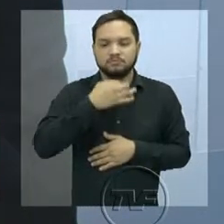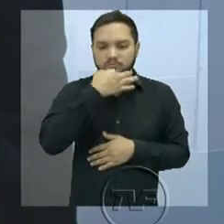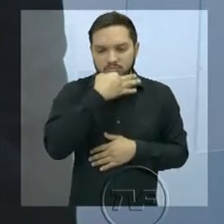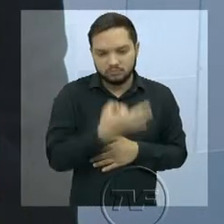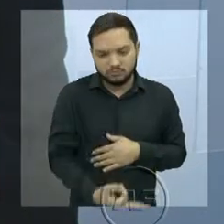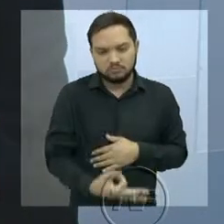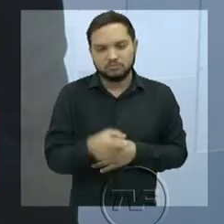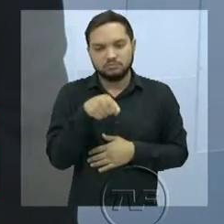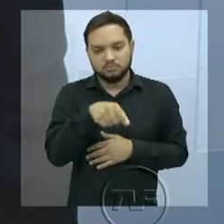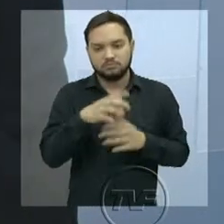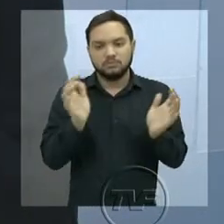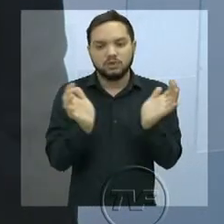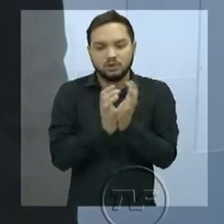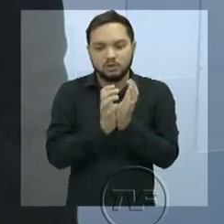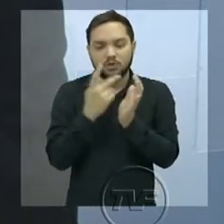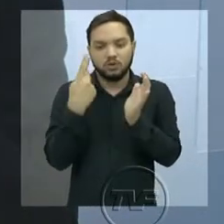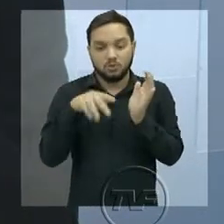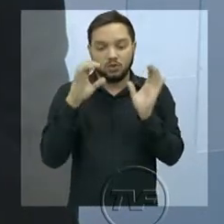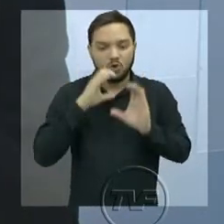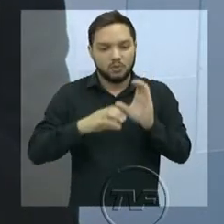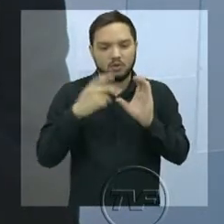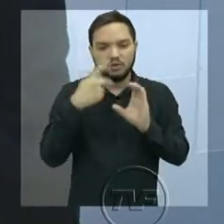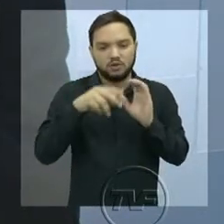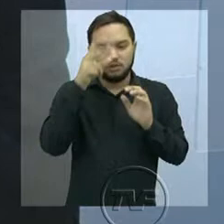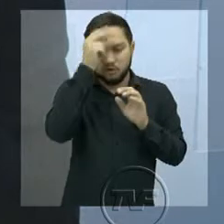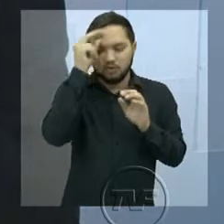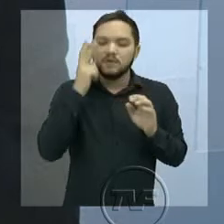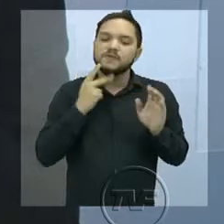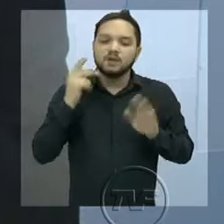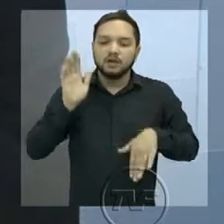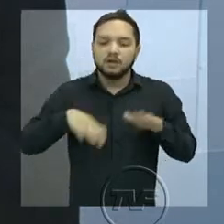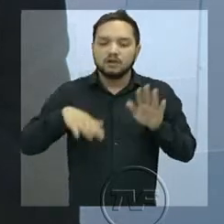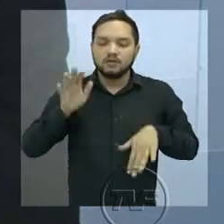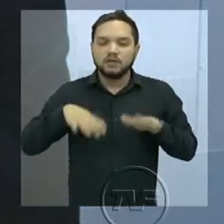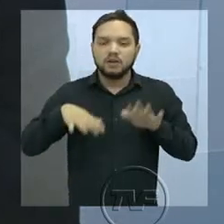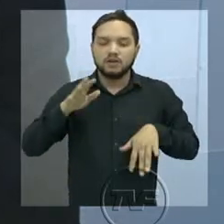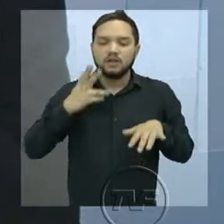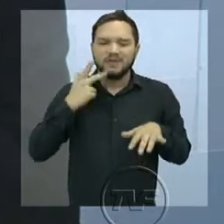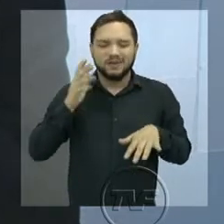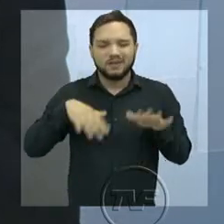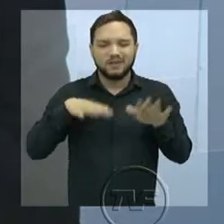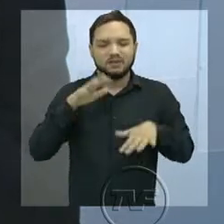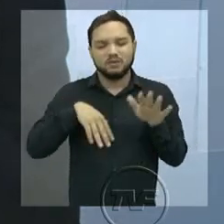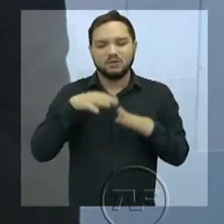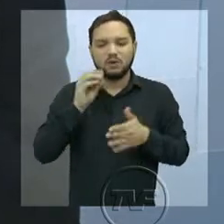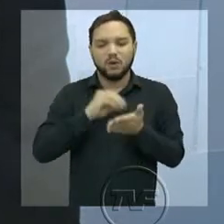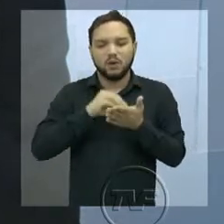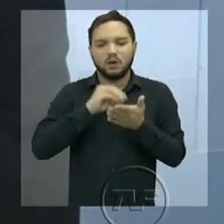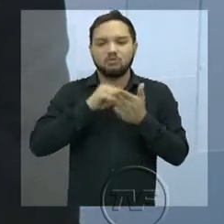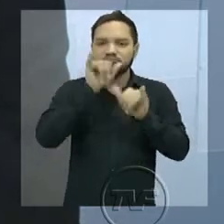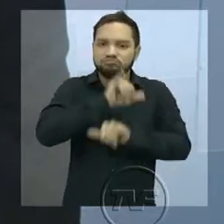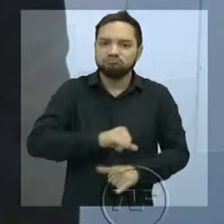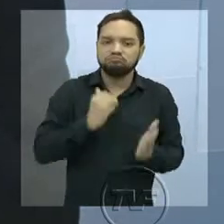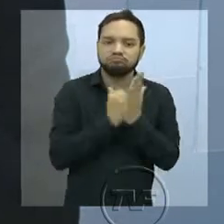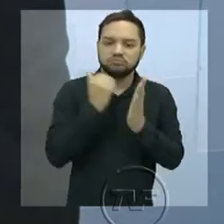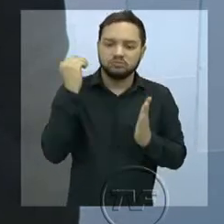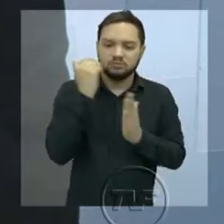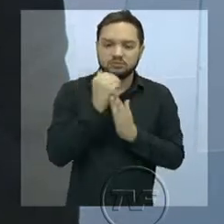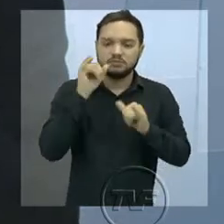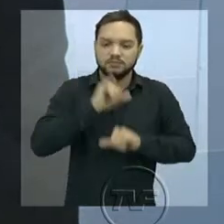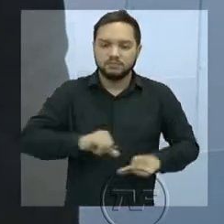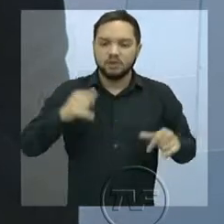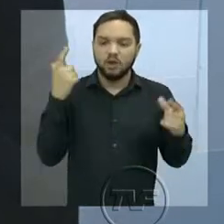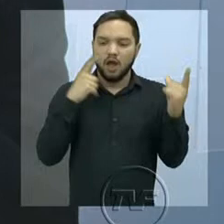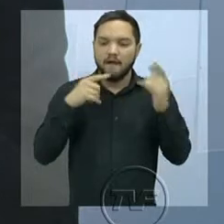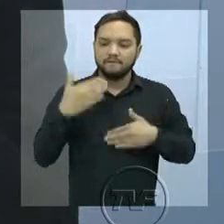de comunicação da Prefeitura de Fortaleza, que às vezes deixa passar despercebido esses grandes